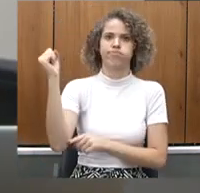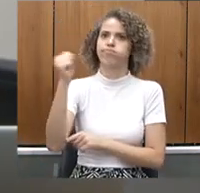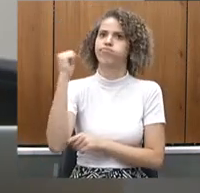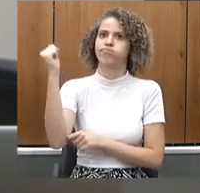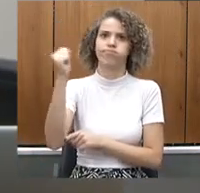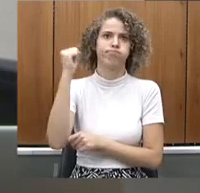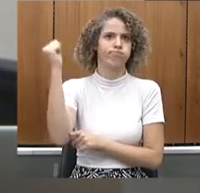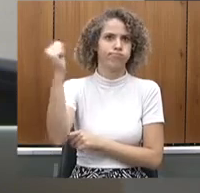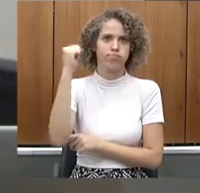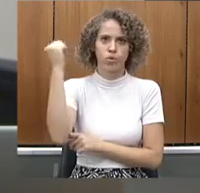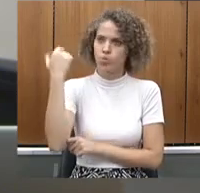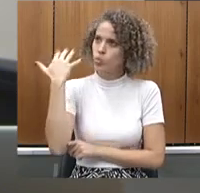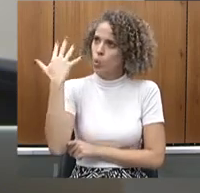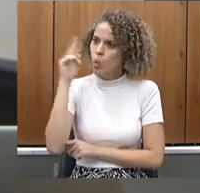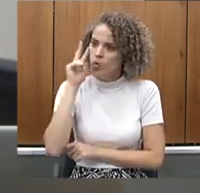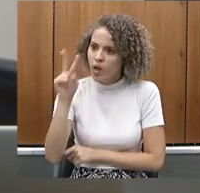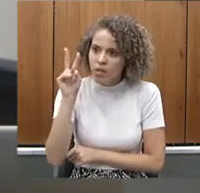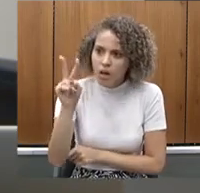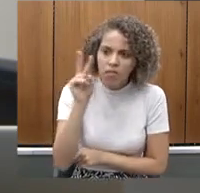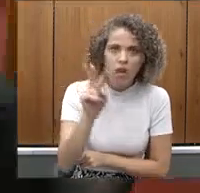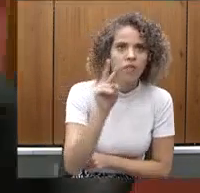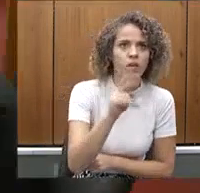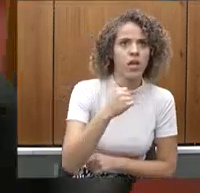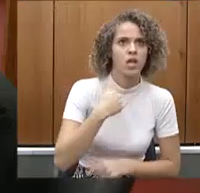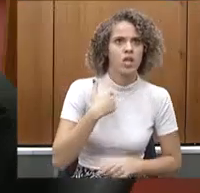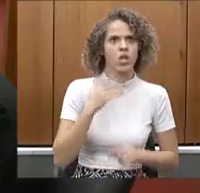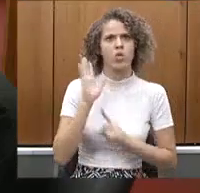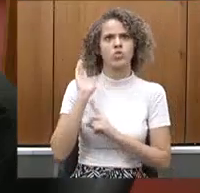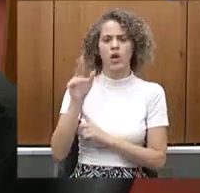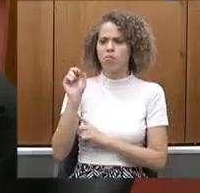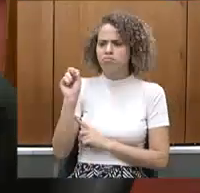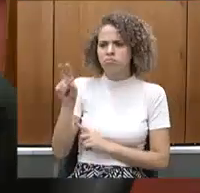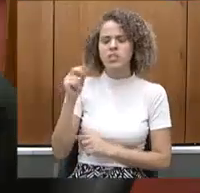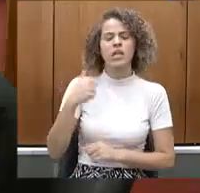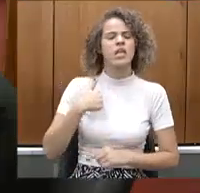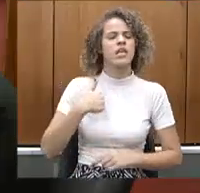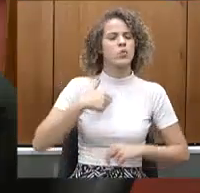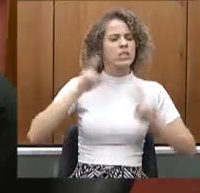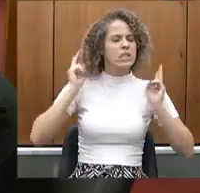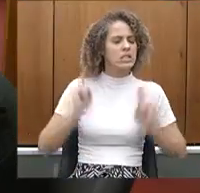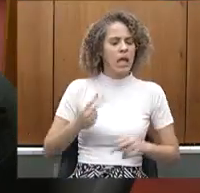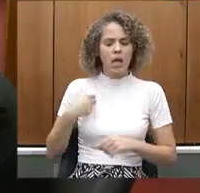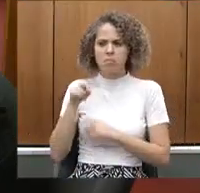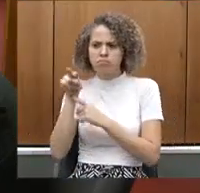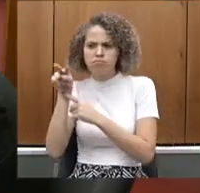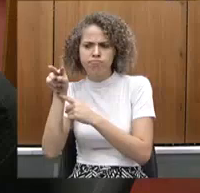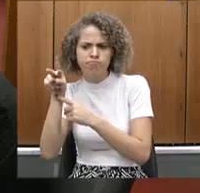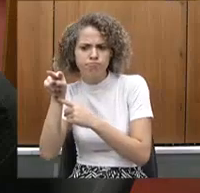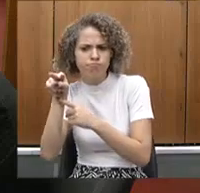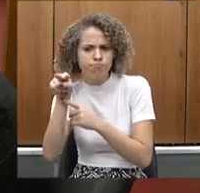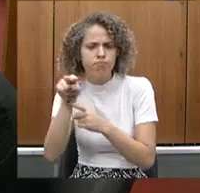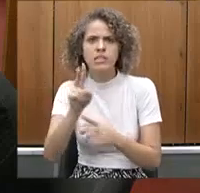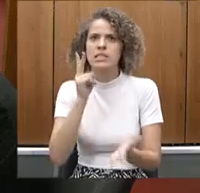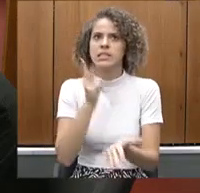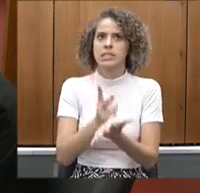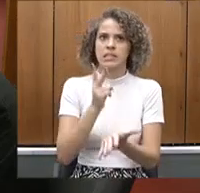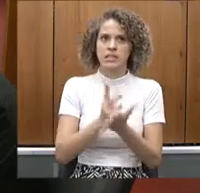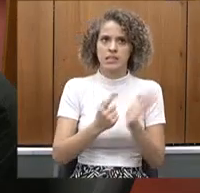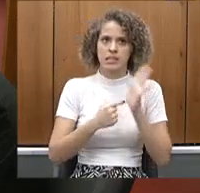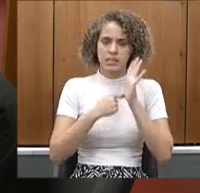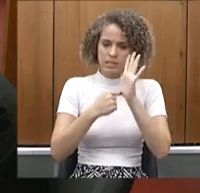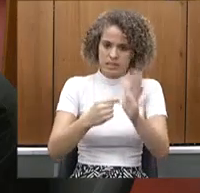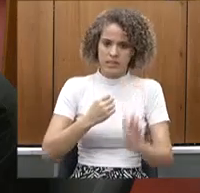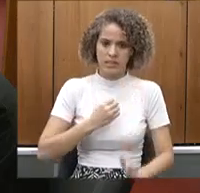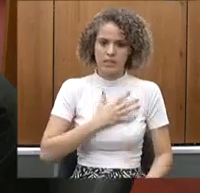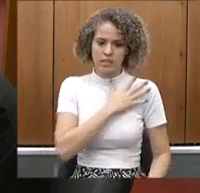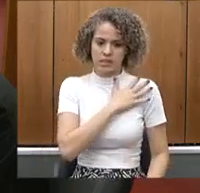de todos nós estamos vivendo eu acompanhei Como sempre faço com muita atenção apresentação do comandante Geral da Polícia